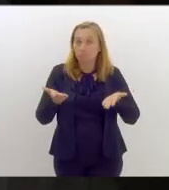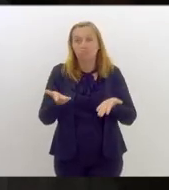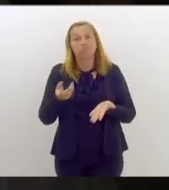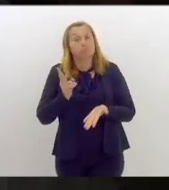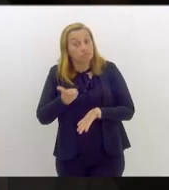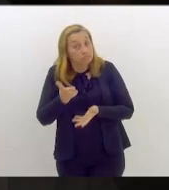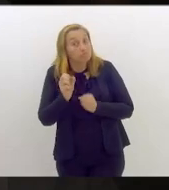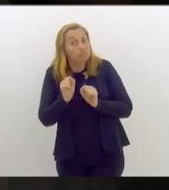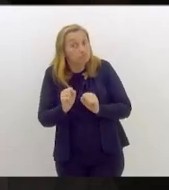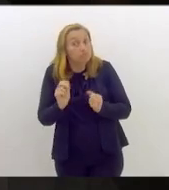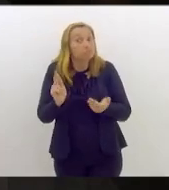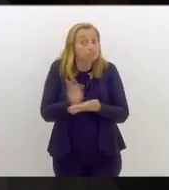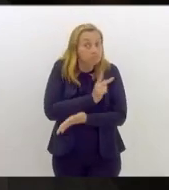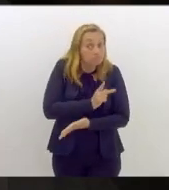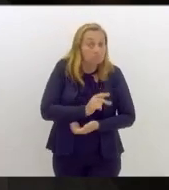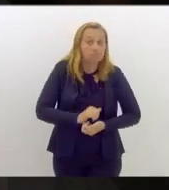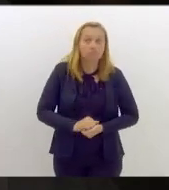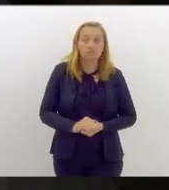Sempre pode ocorrer.